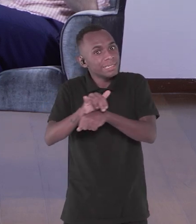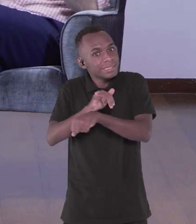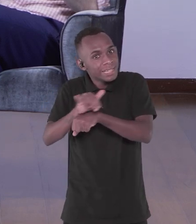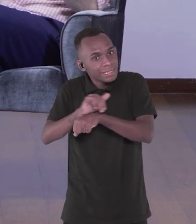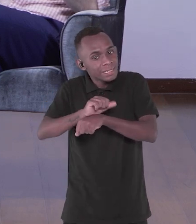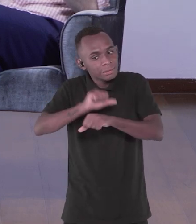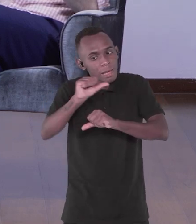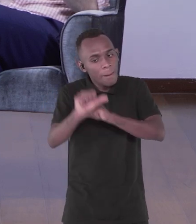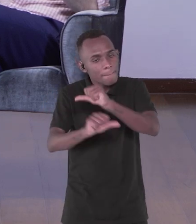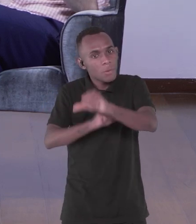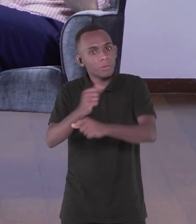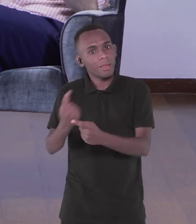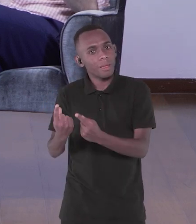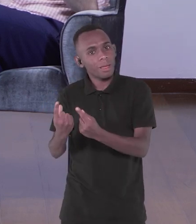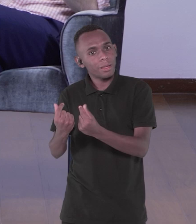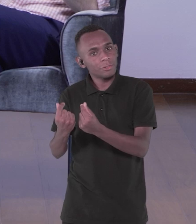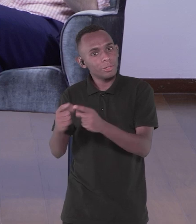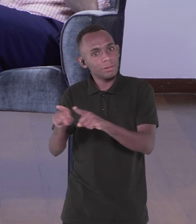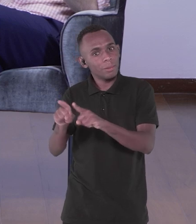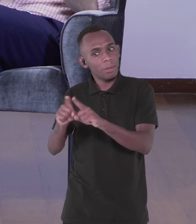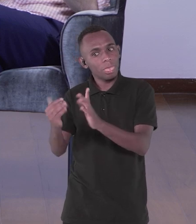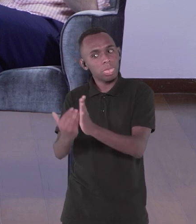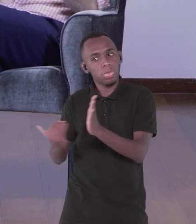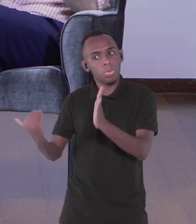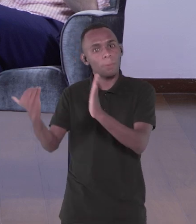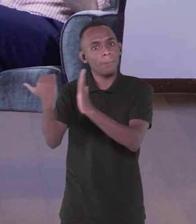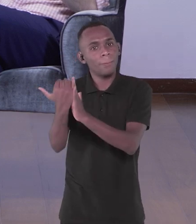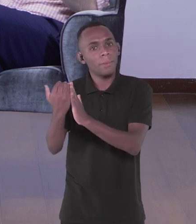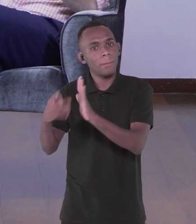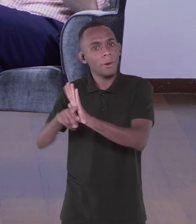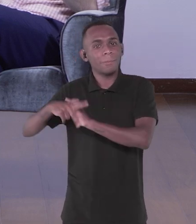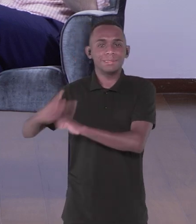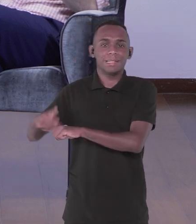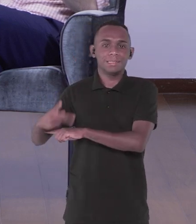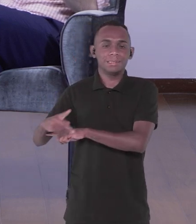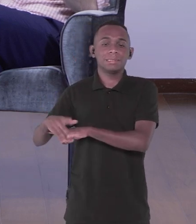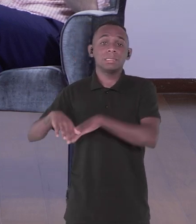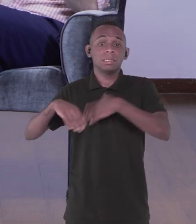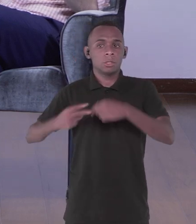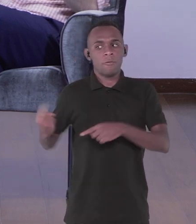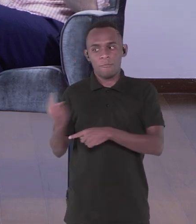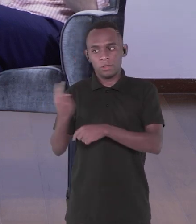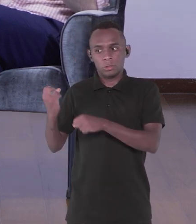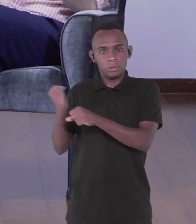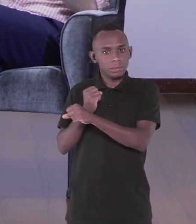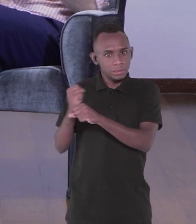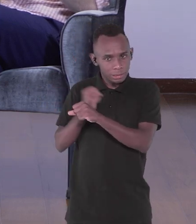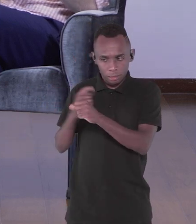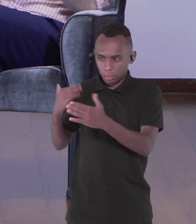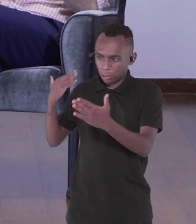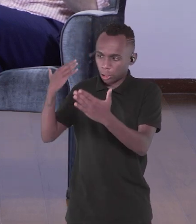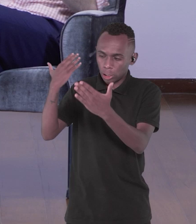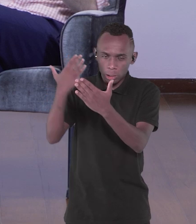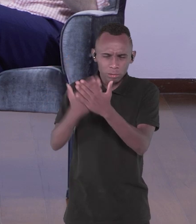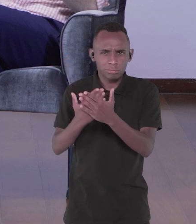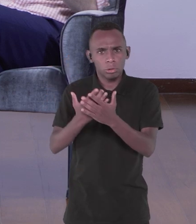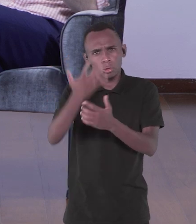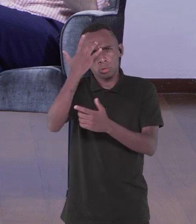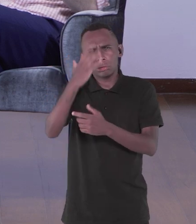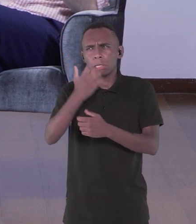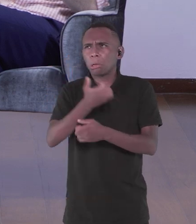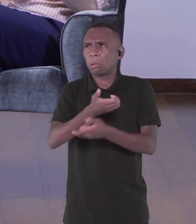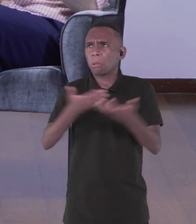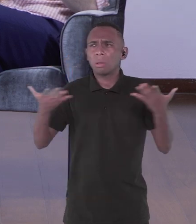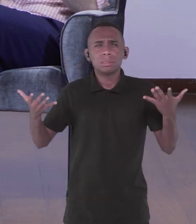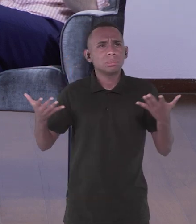em dinheiro e poder para eles. E aí, ao longo dos últimos 22 anos, eu fiz não sei quantos jogos da